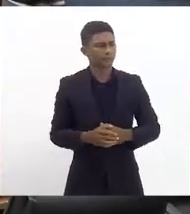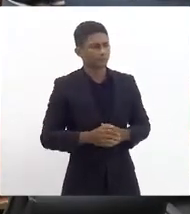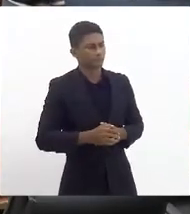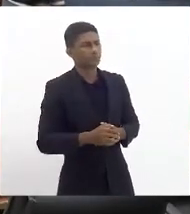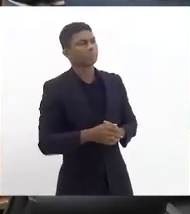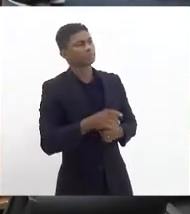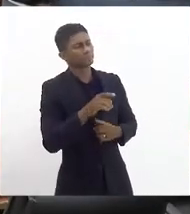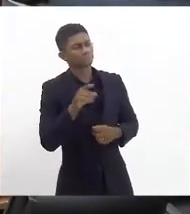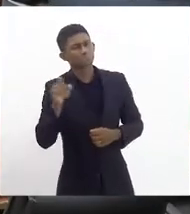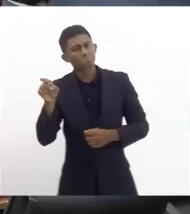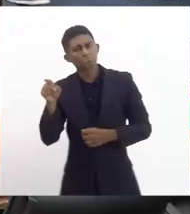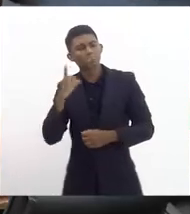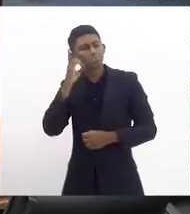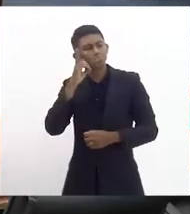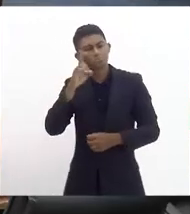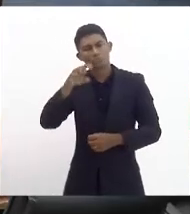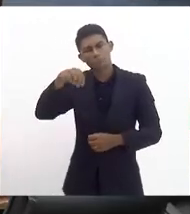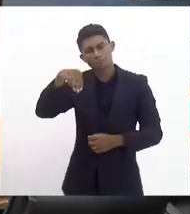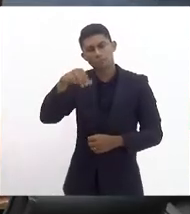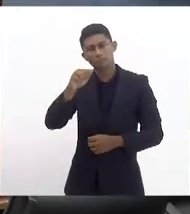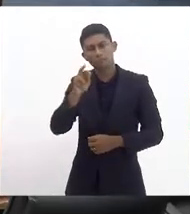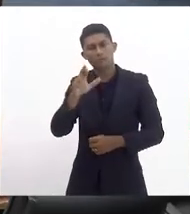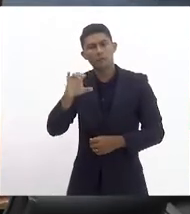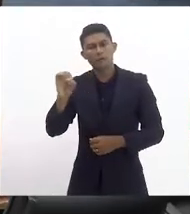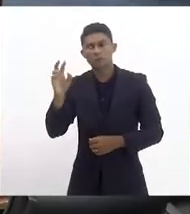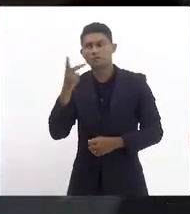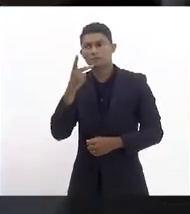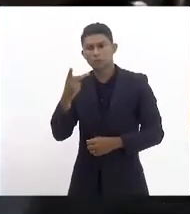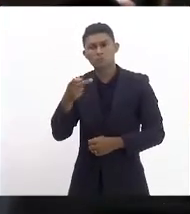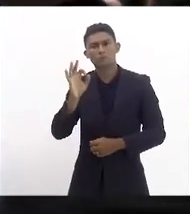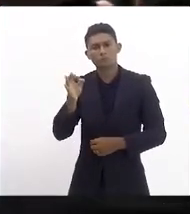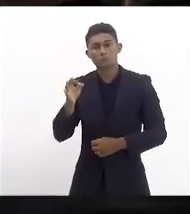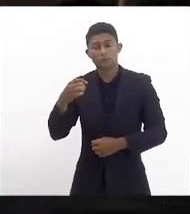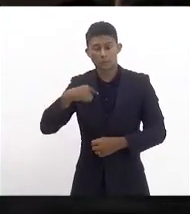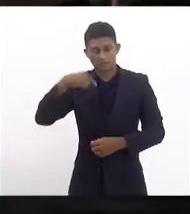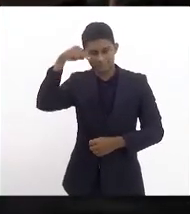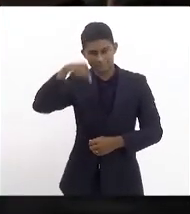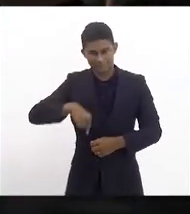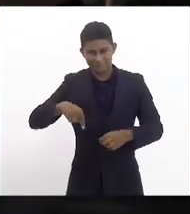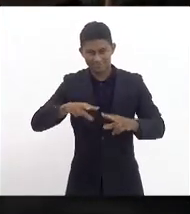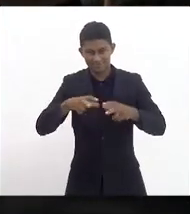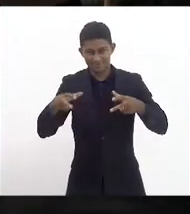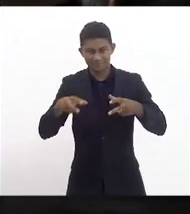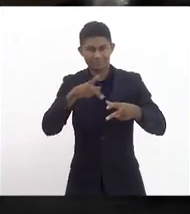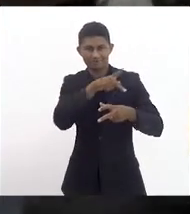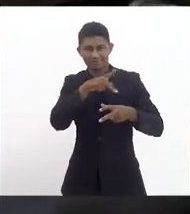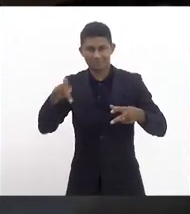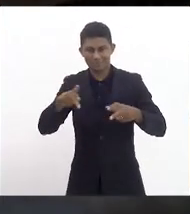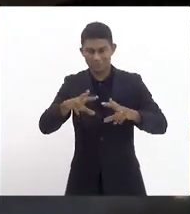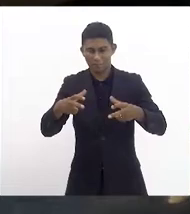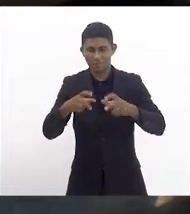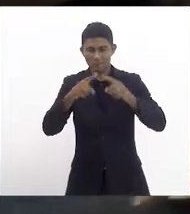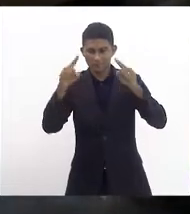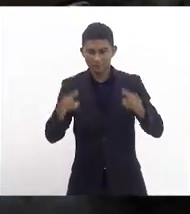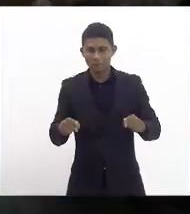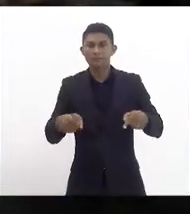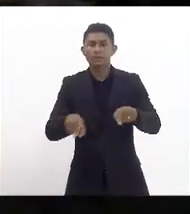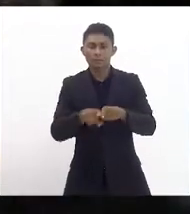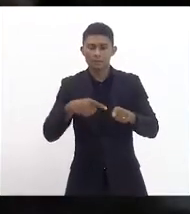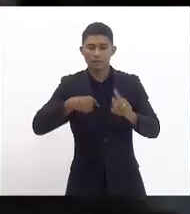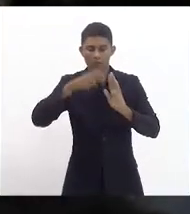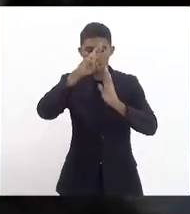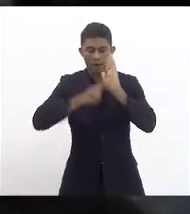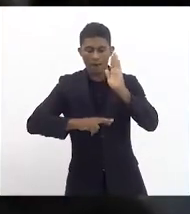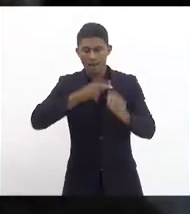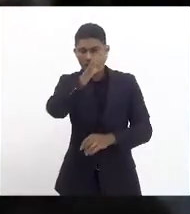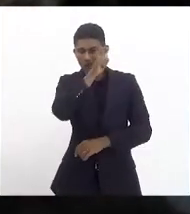a colocação do deputado Márcio Gualberto, mas falo aqui como presidente da Comissão de Servidores e também como relator no âmbito da